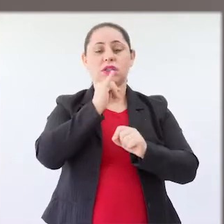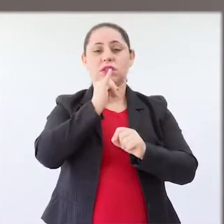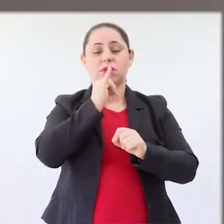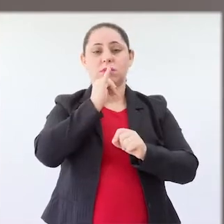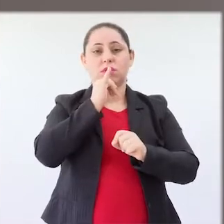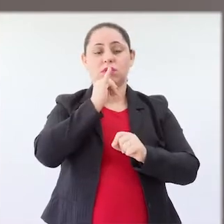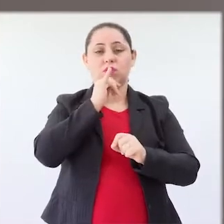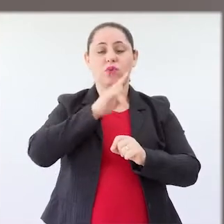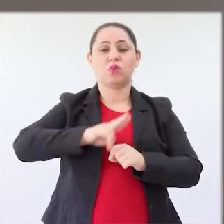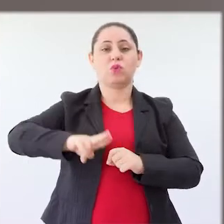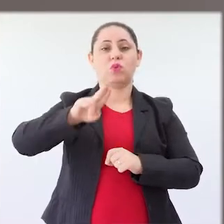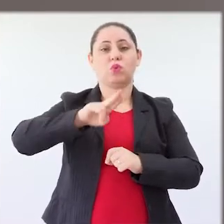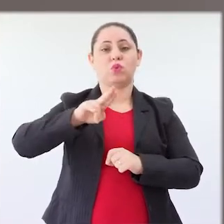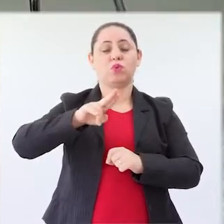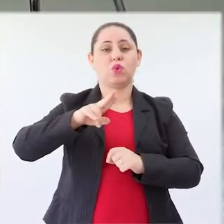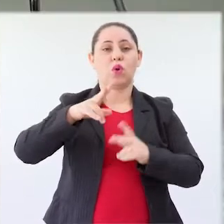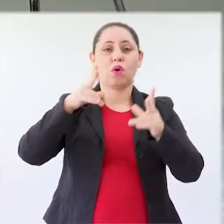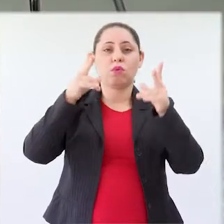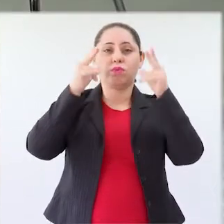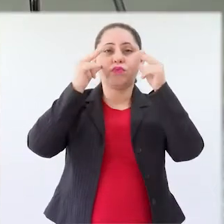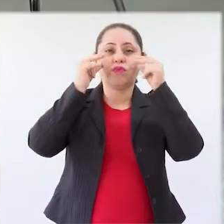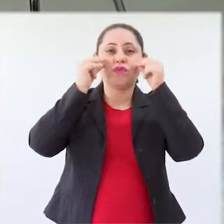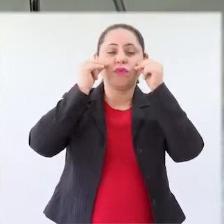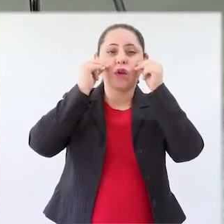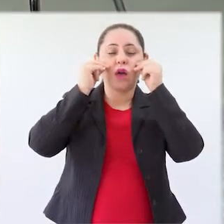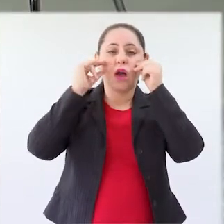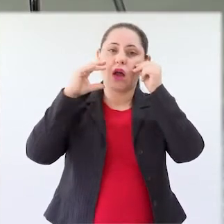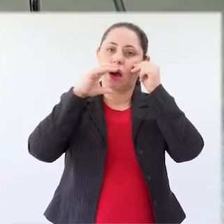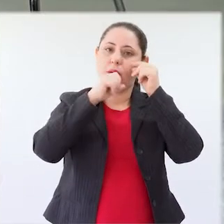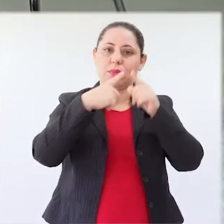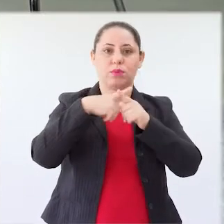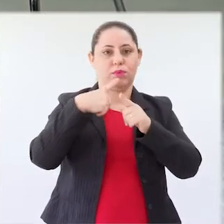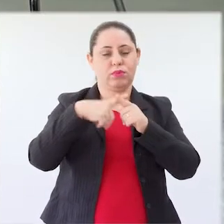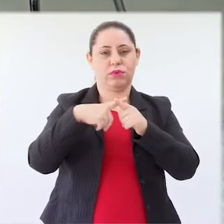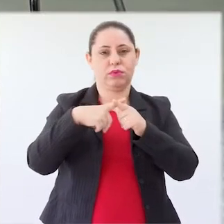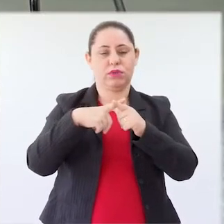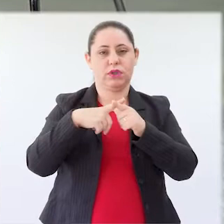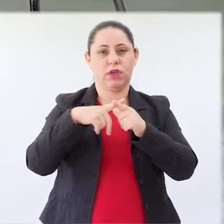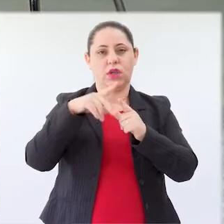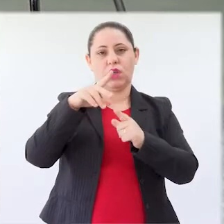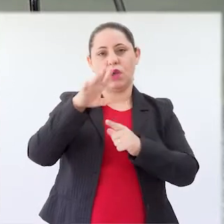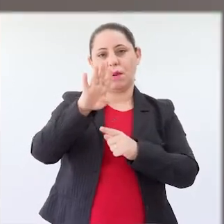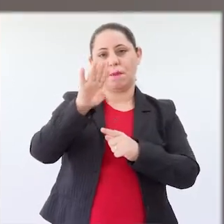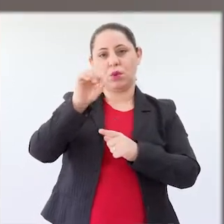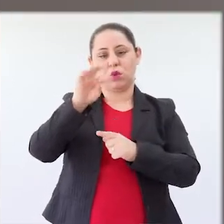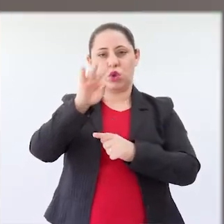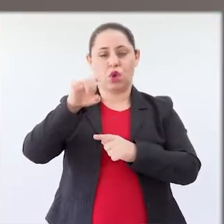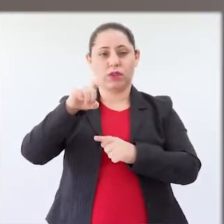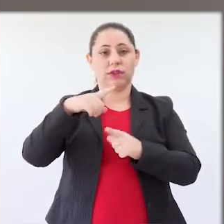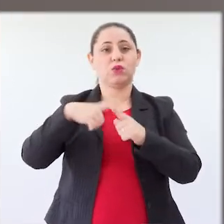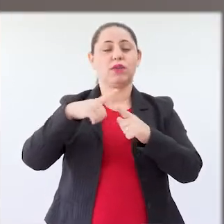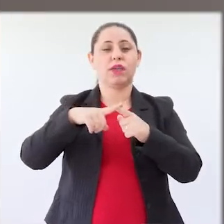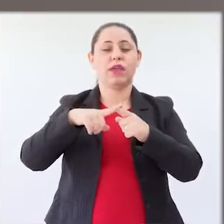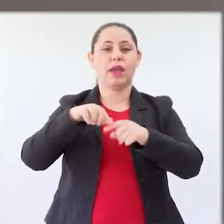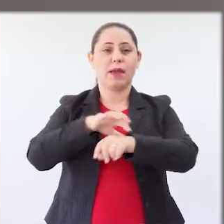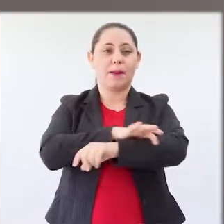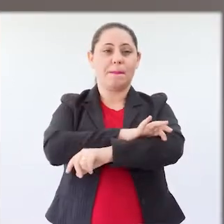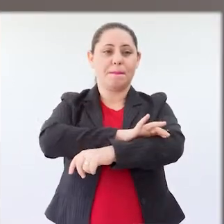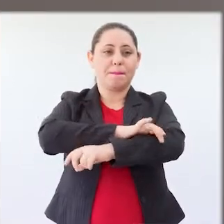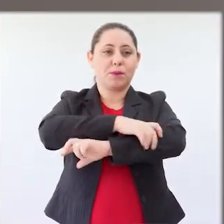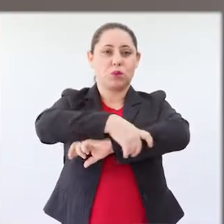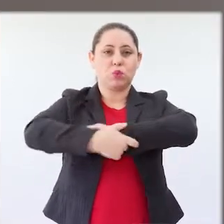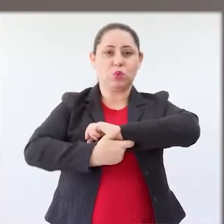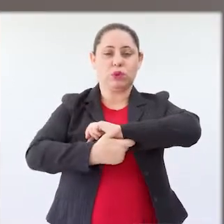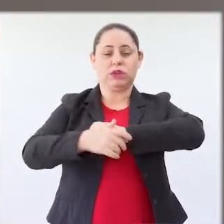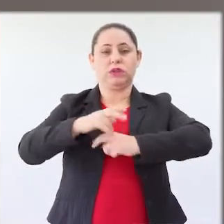toxina botulínica vai ser mais rápido, justamente por causa da questão que a toxina botulínica ela age no músculo, ela não